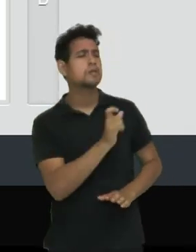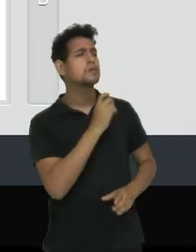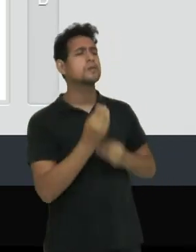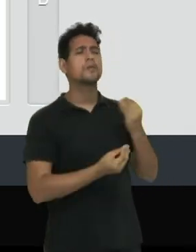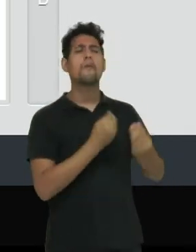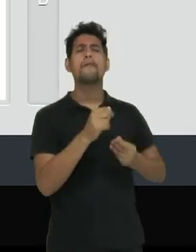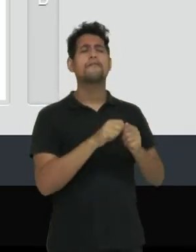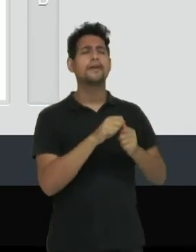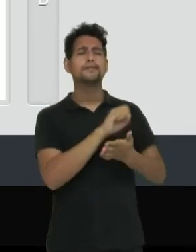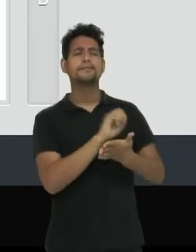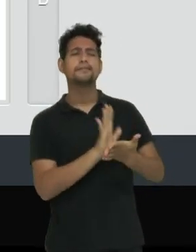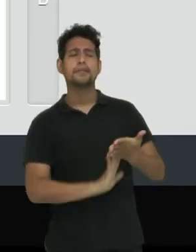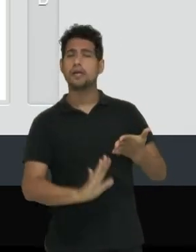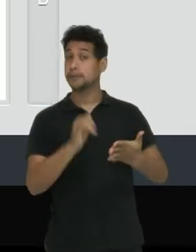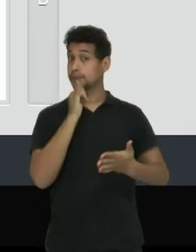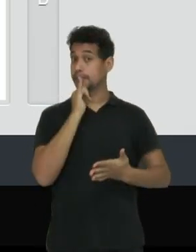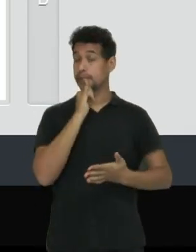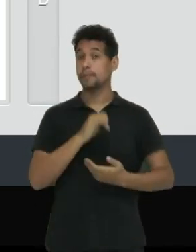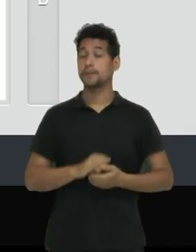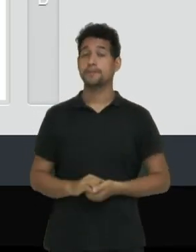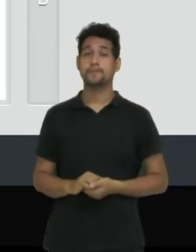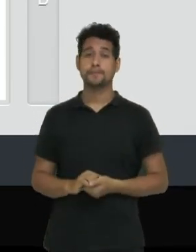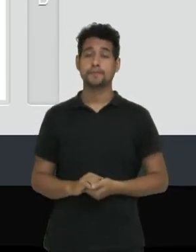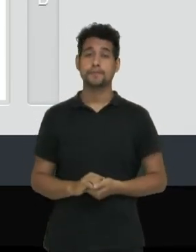de uma atividade. Então, por exemplo...